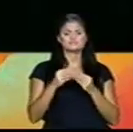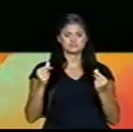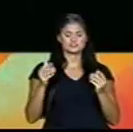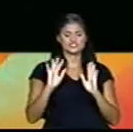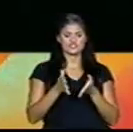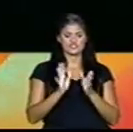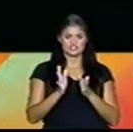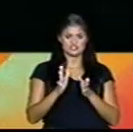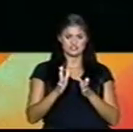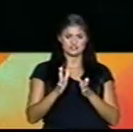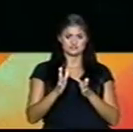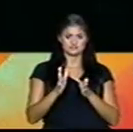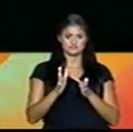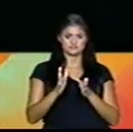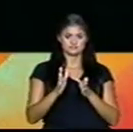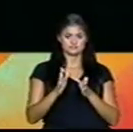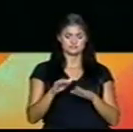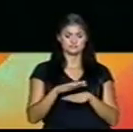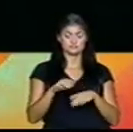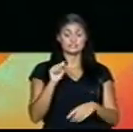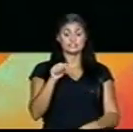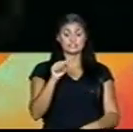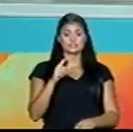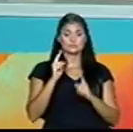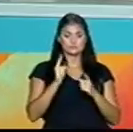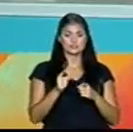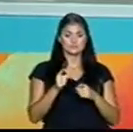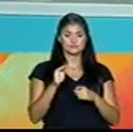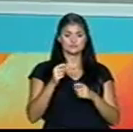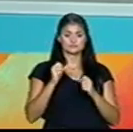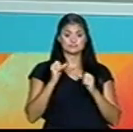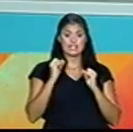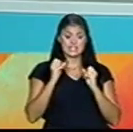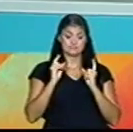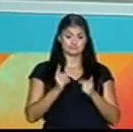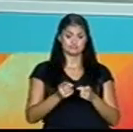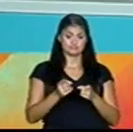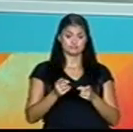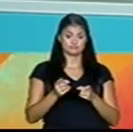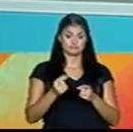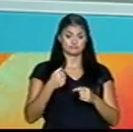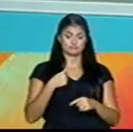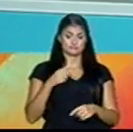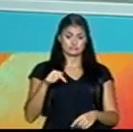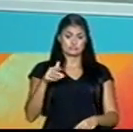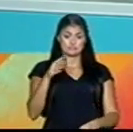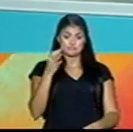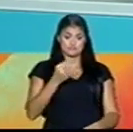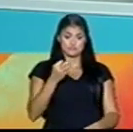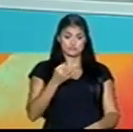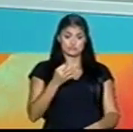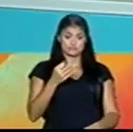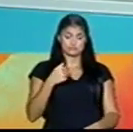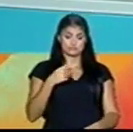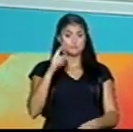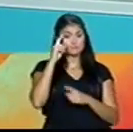Já. Enxutando, não é? Pronto, se começarmos mesmo pelo início. Sim, eu sou professora aqui no Porto e a caminhar. De